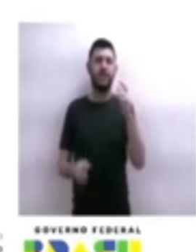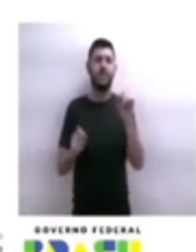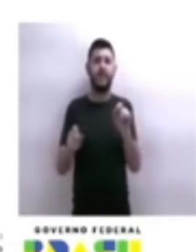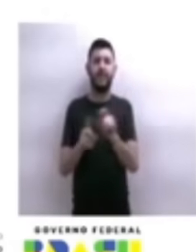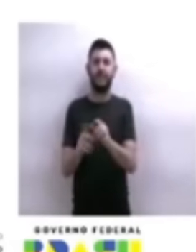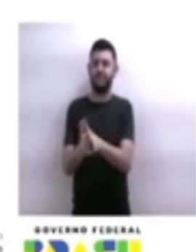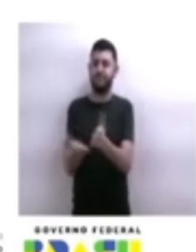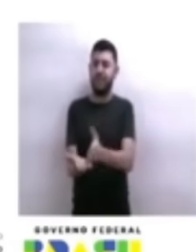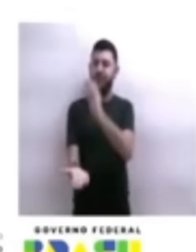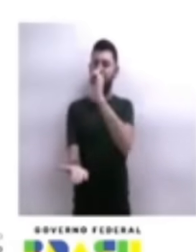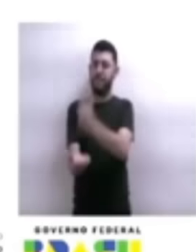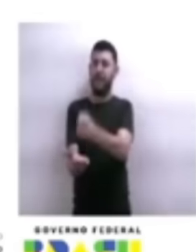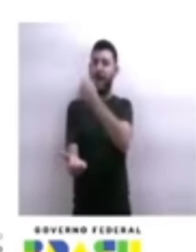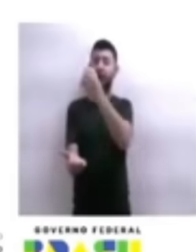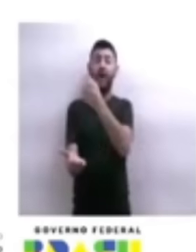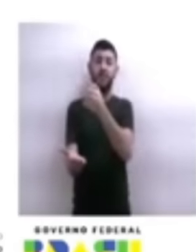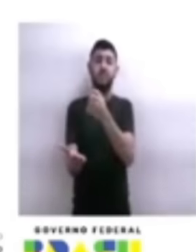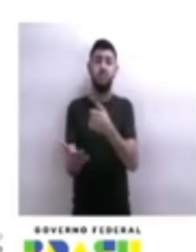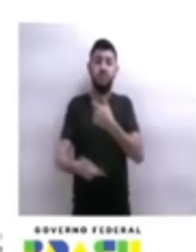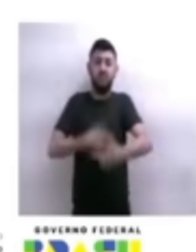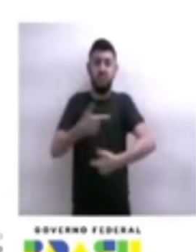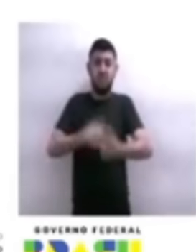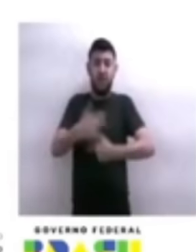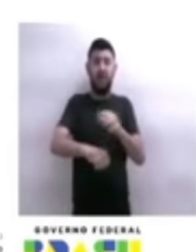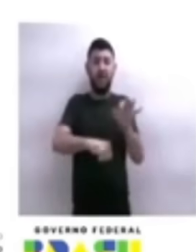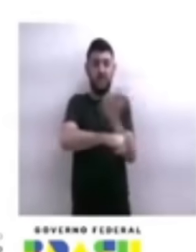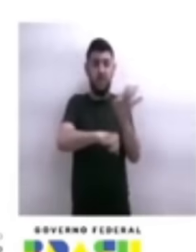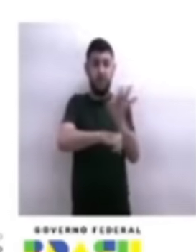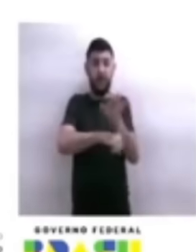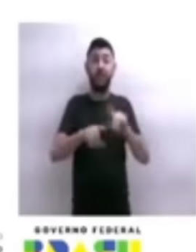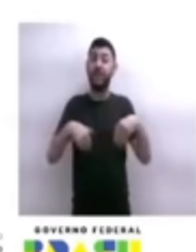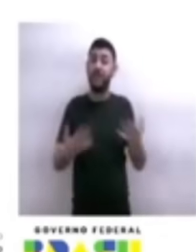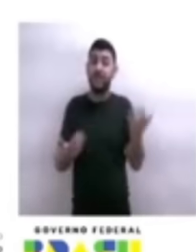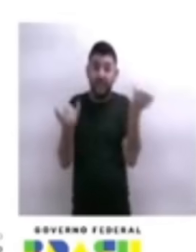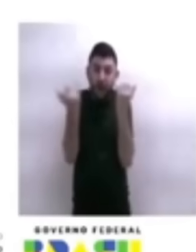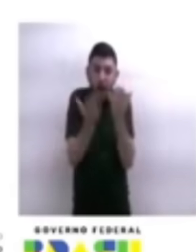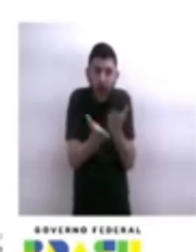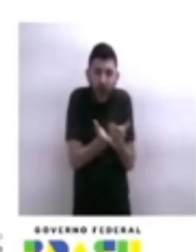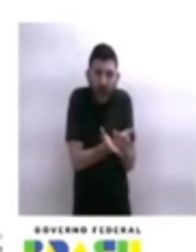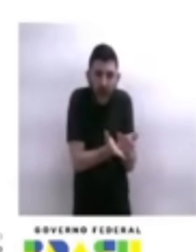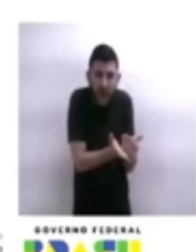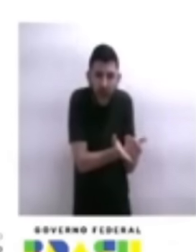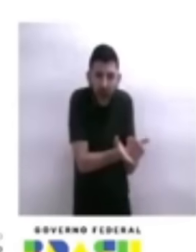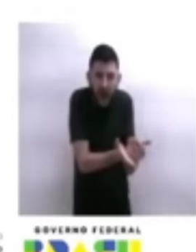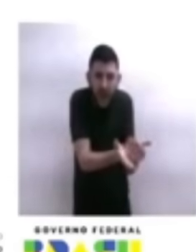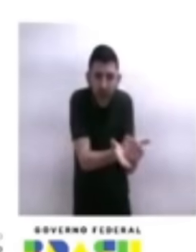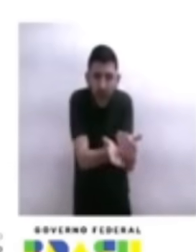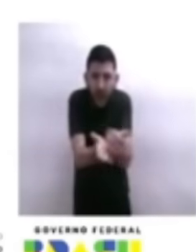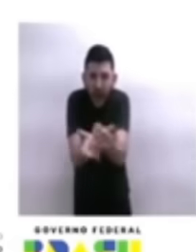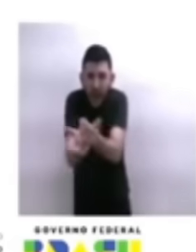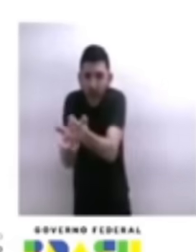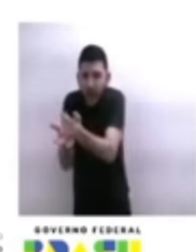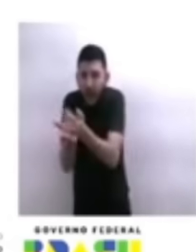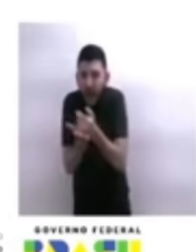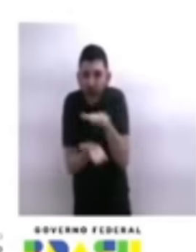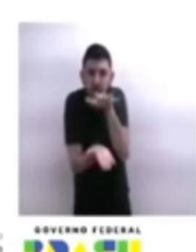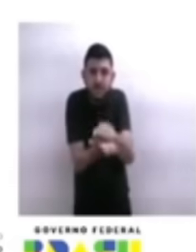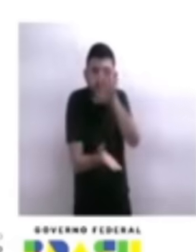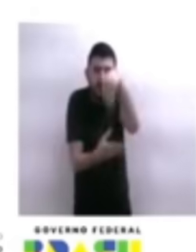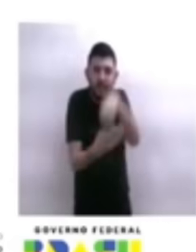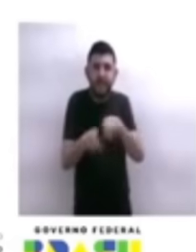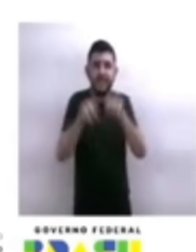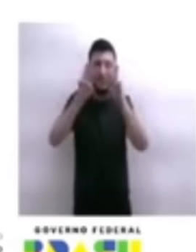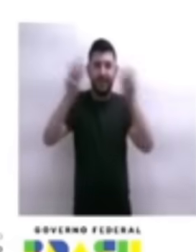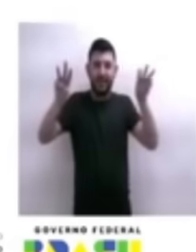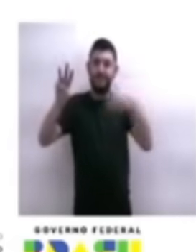agora tem um emprego formal. Essas informações, elas vão sendo capturadas pelas bases oficiais, as bases administrativas